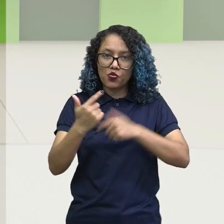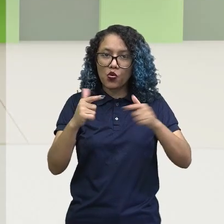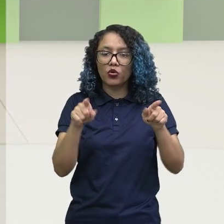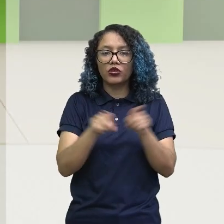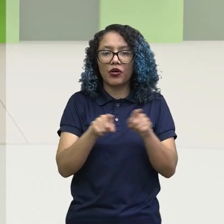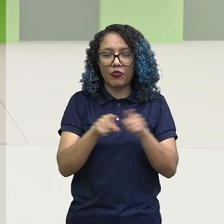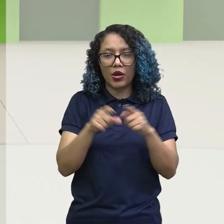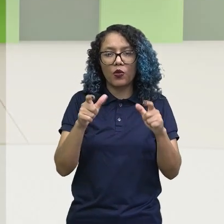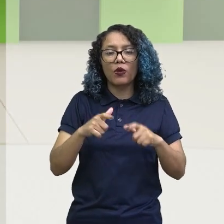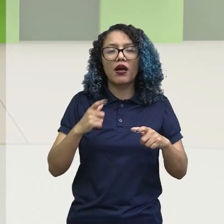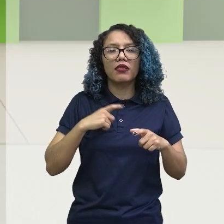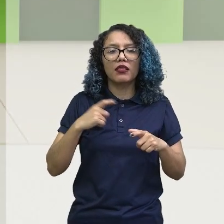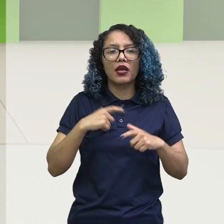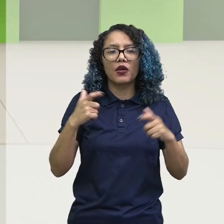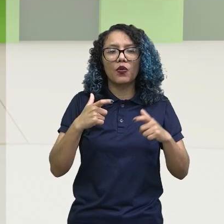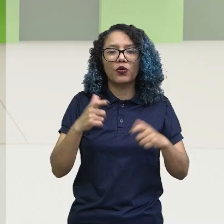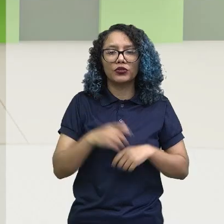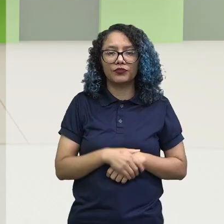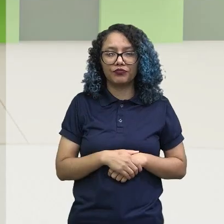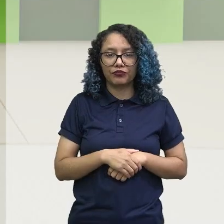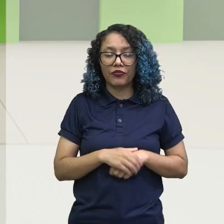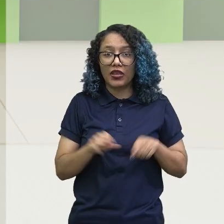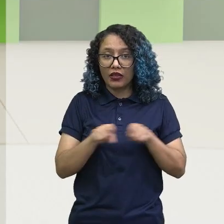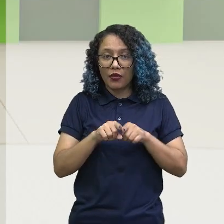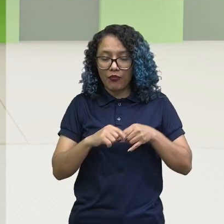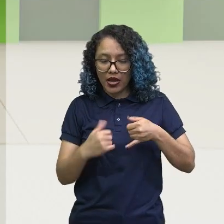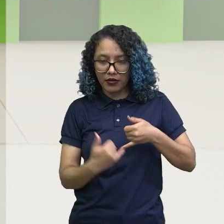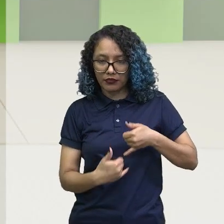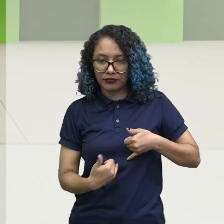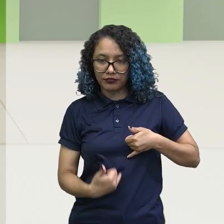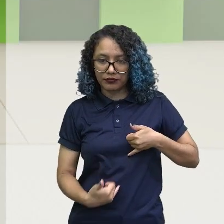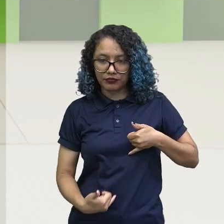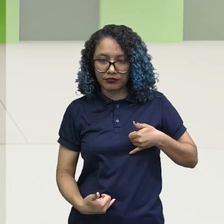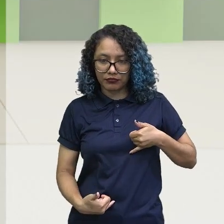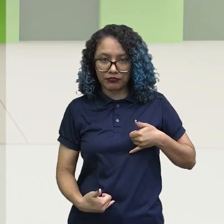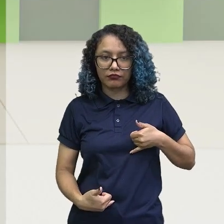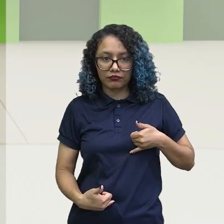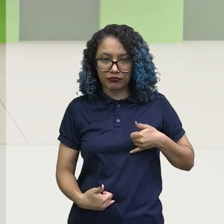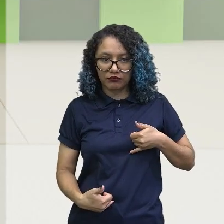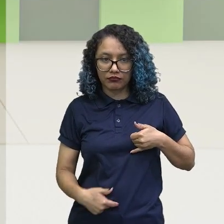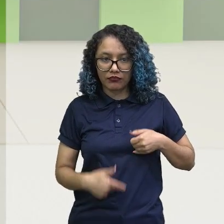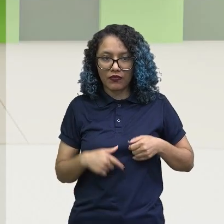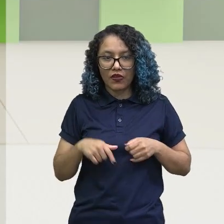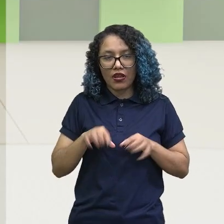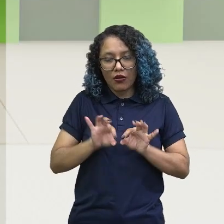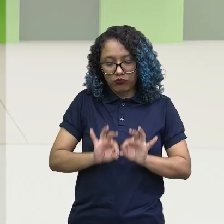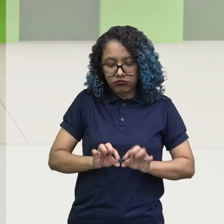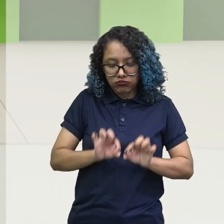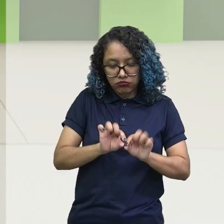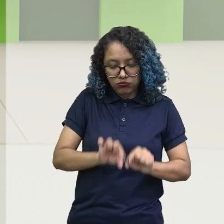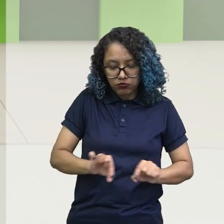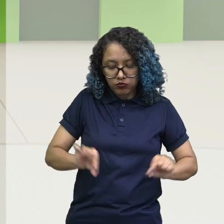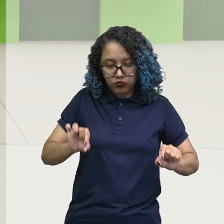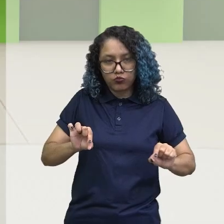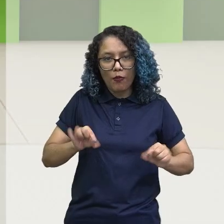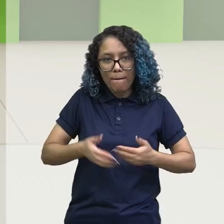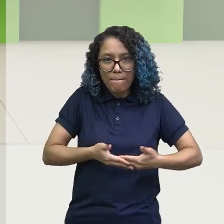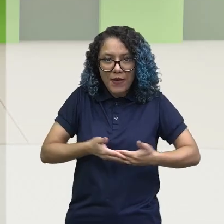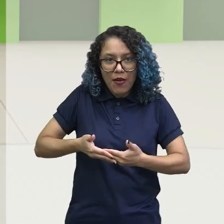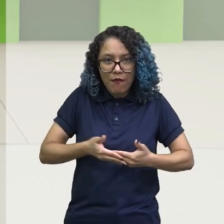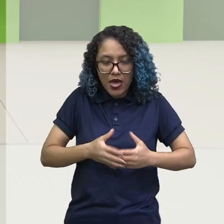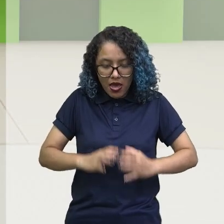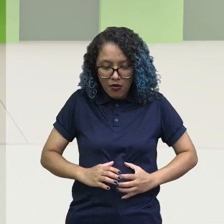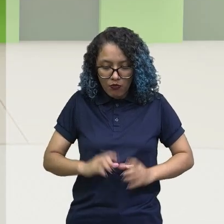gente pode encontrar é no cordão umbilical, né? Que é aquela região ali que nutre, né, o bebê naquele momento da